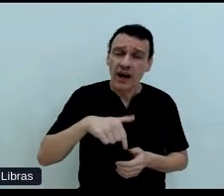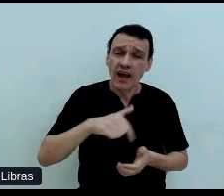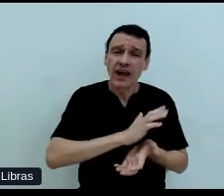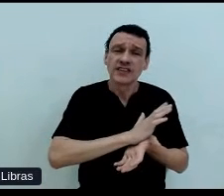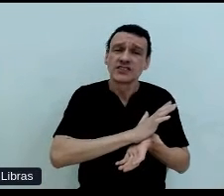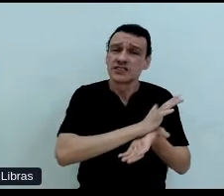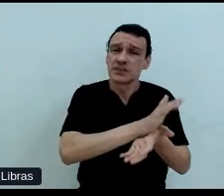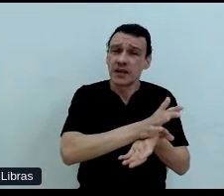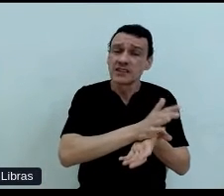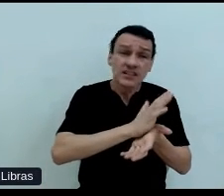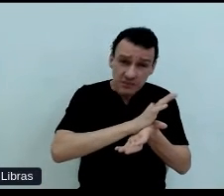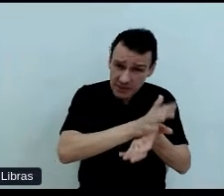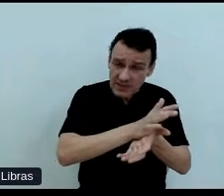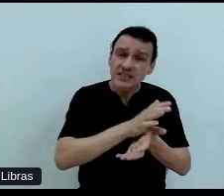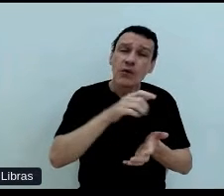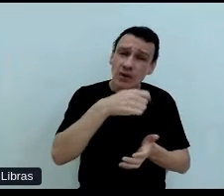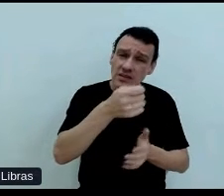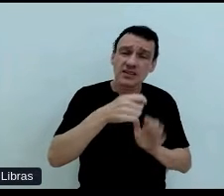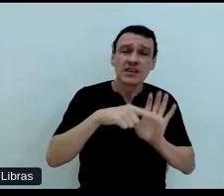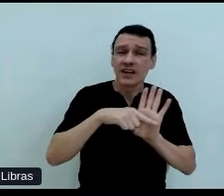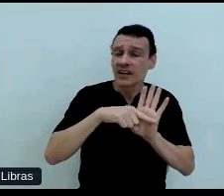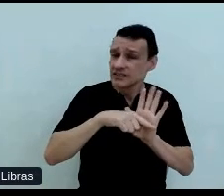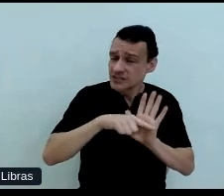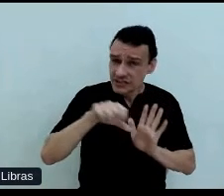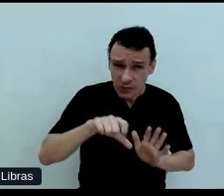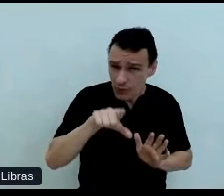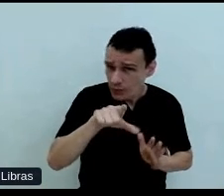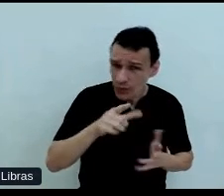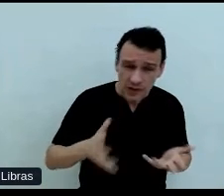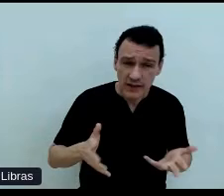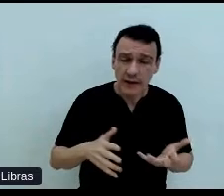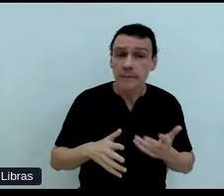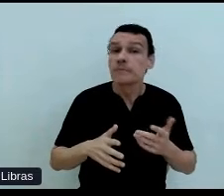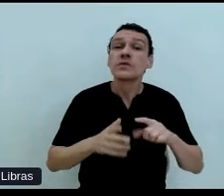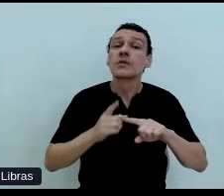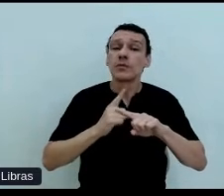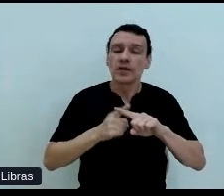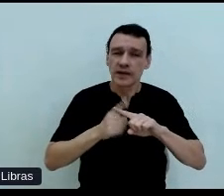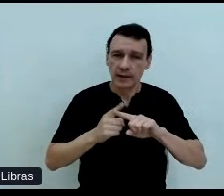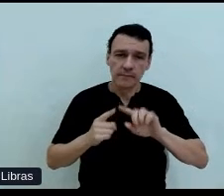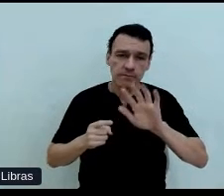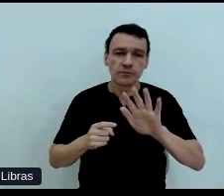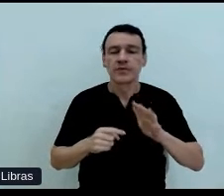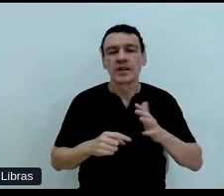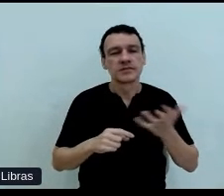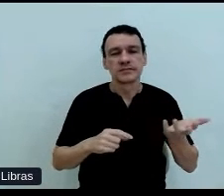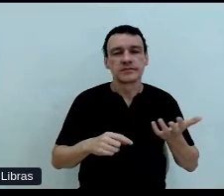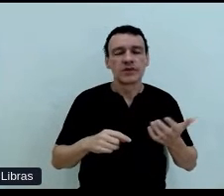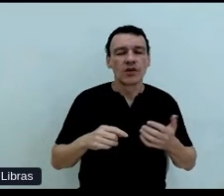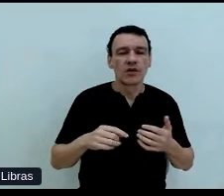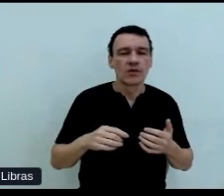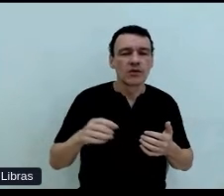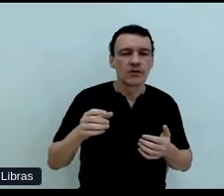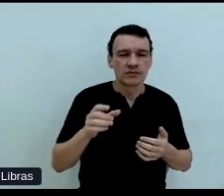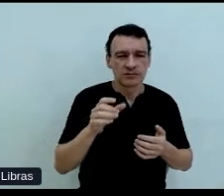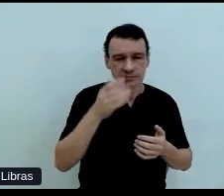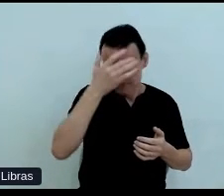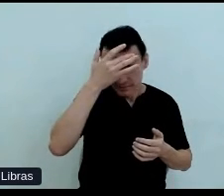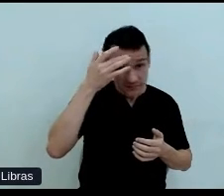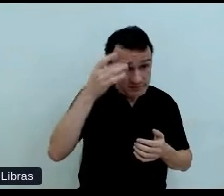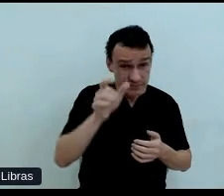discriminação negativa, porque a partir do momento que a gente passa a tratar uma pessoa de uma